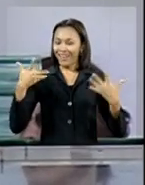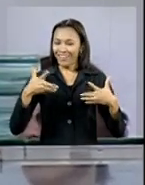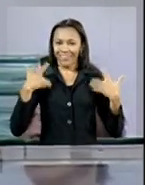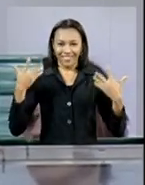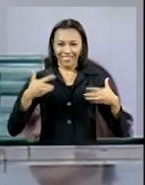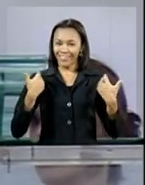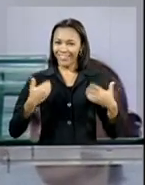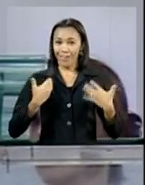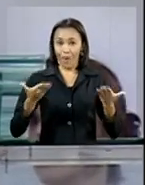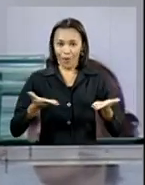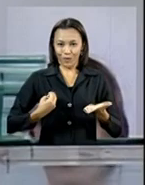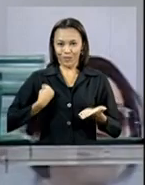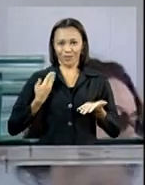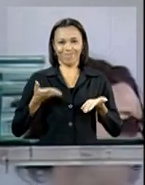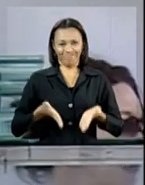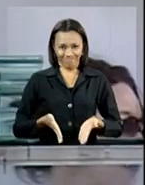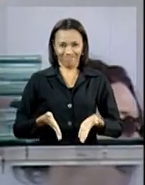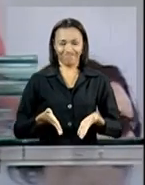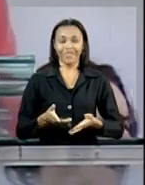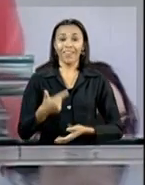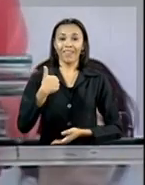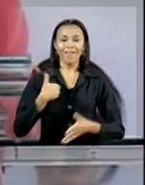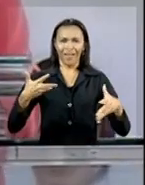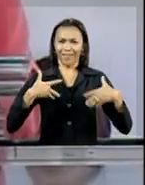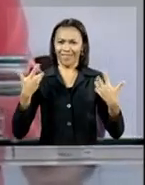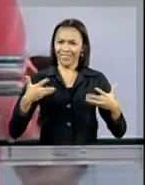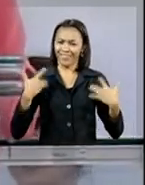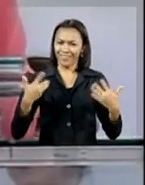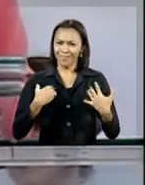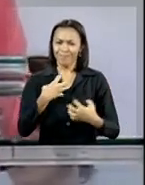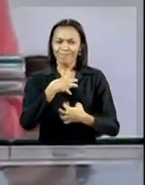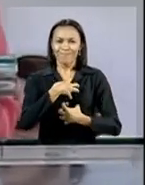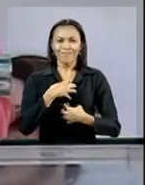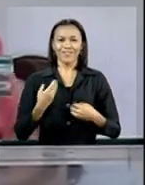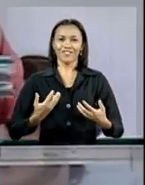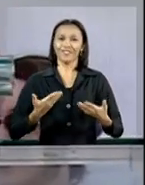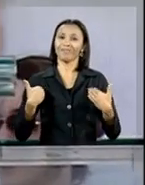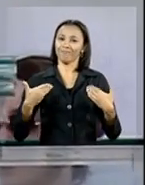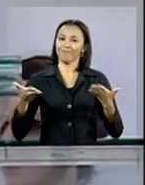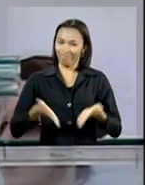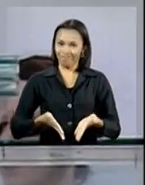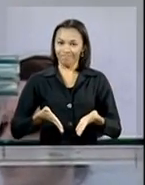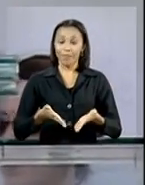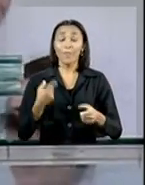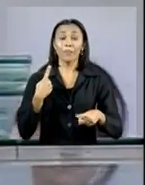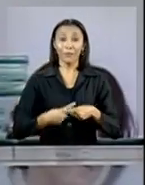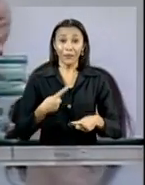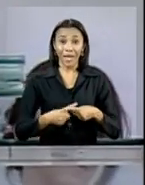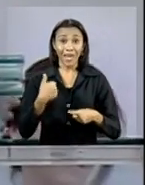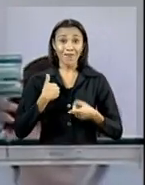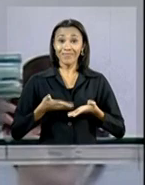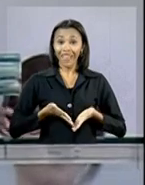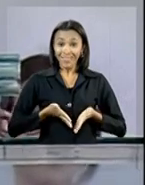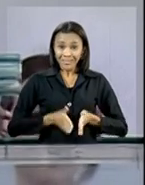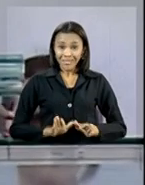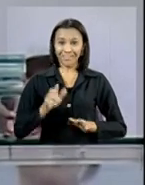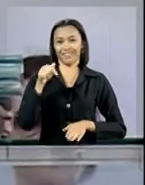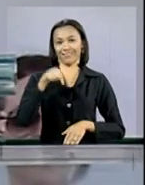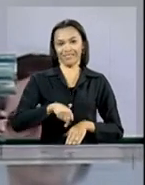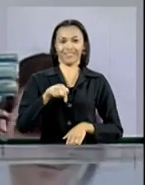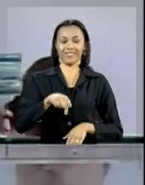estar estou com alegria de estar aqui porque eu nasci